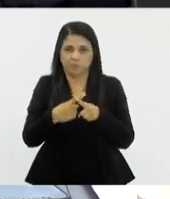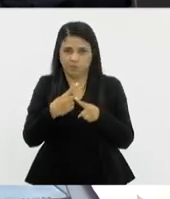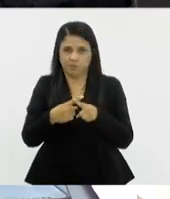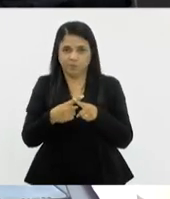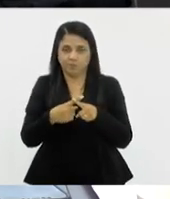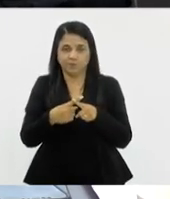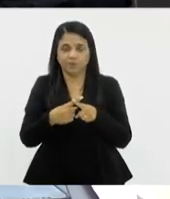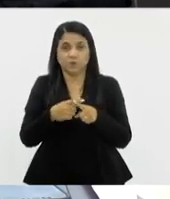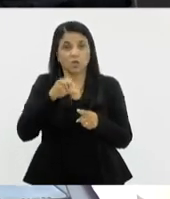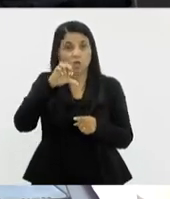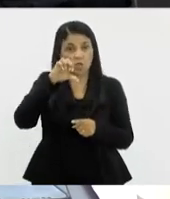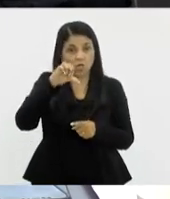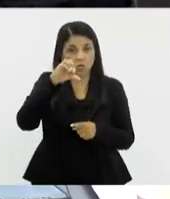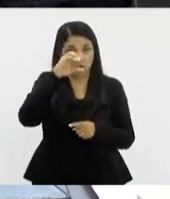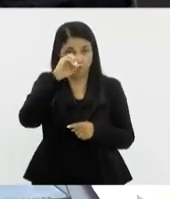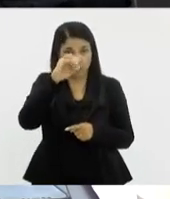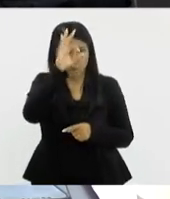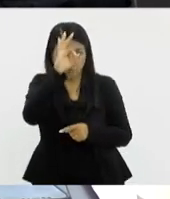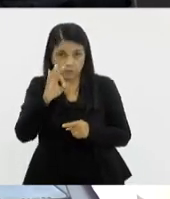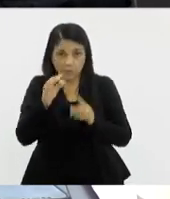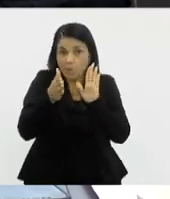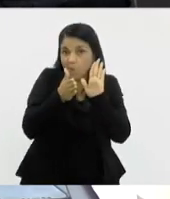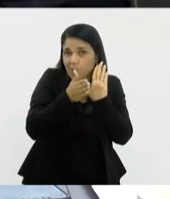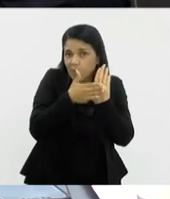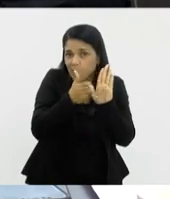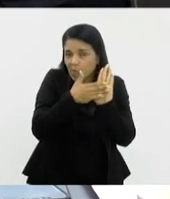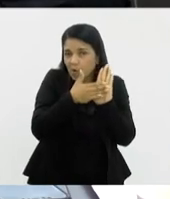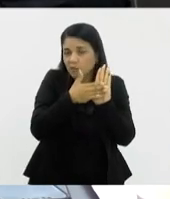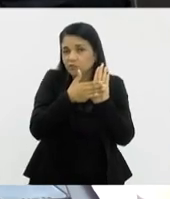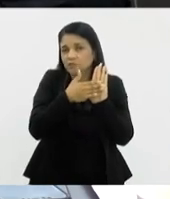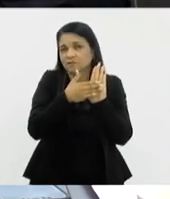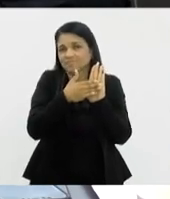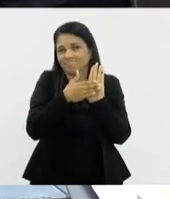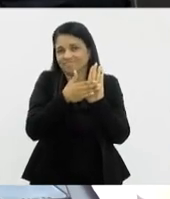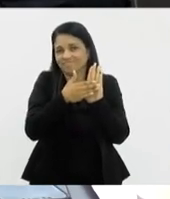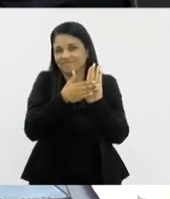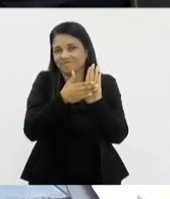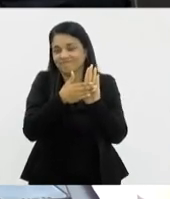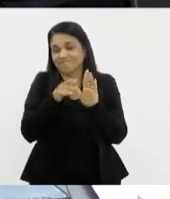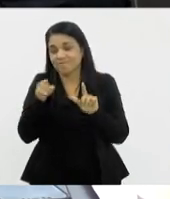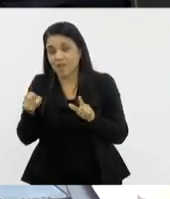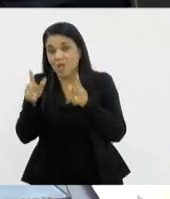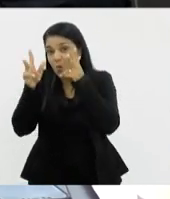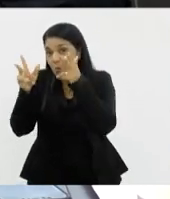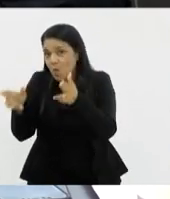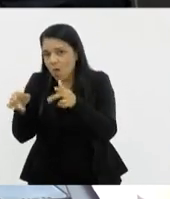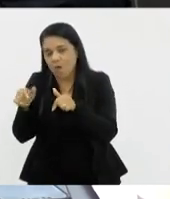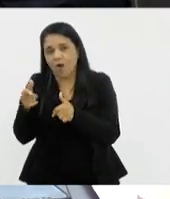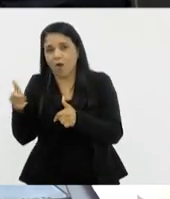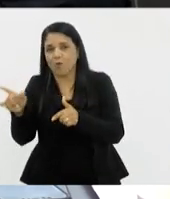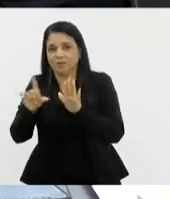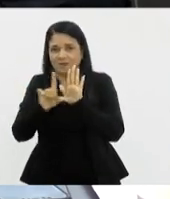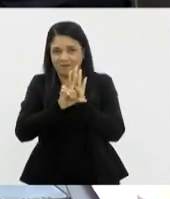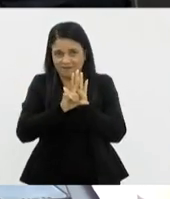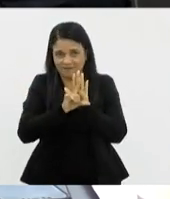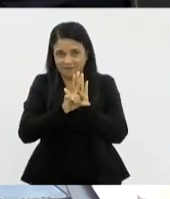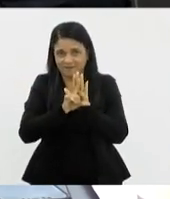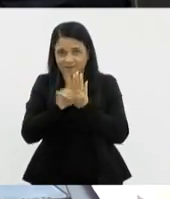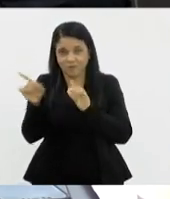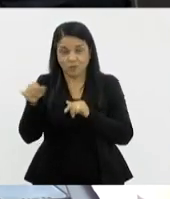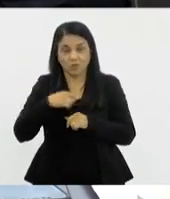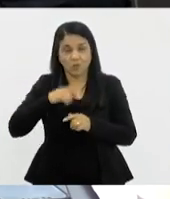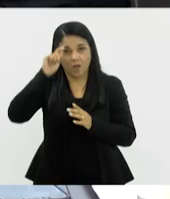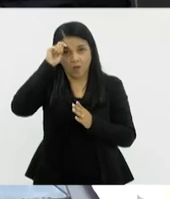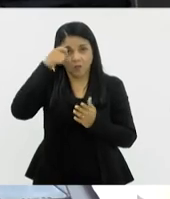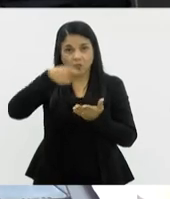em 90% a sua proposta reproduz a outra. Para que o autor lá no município,